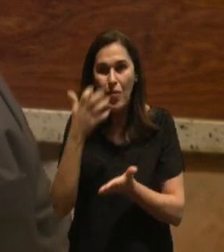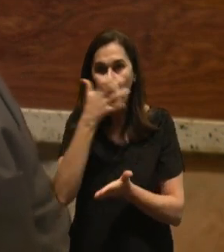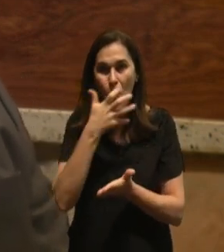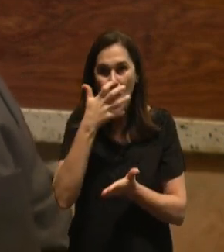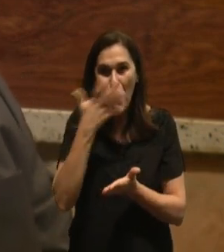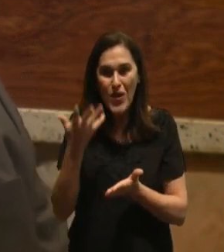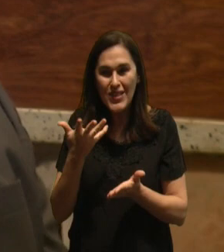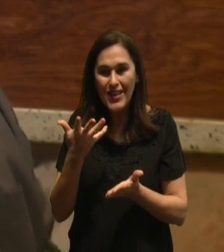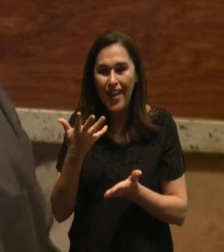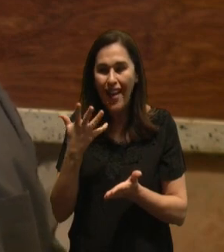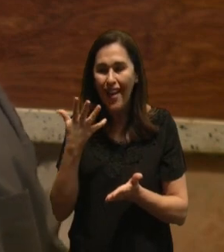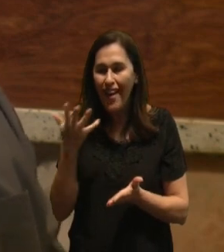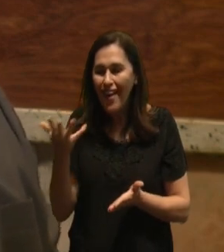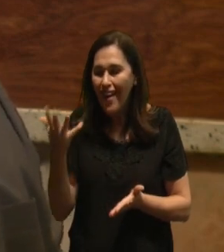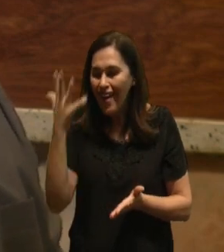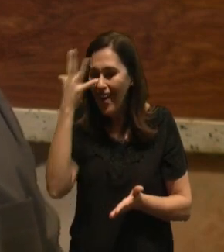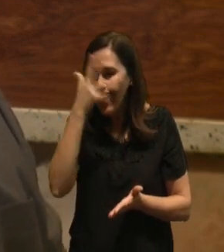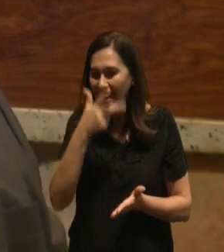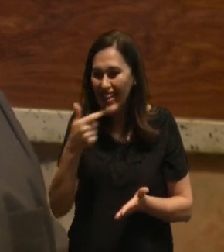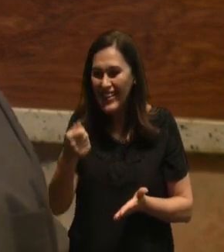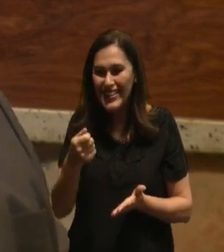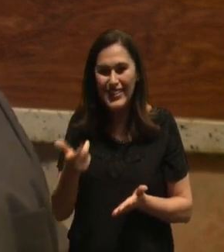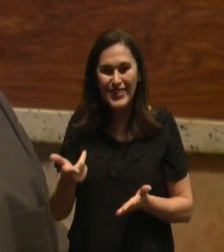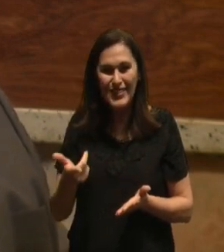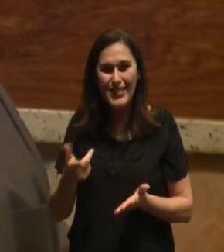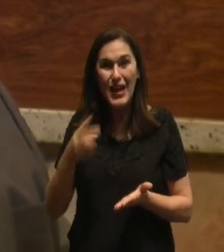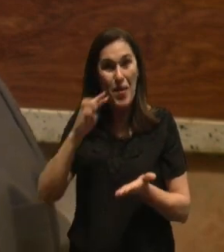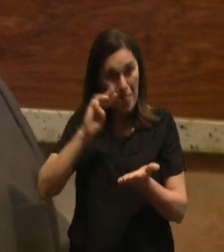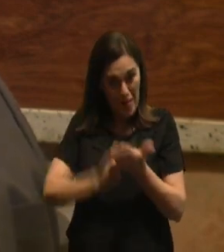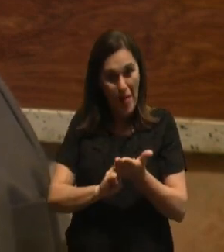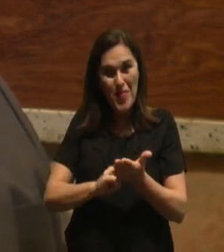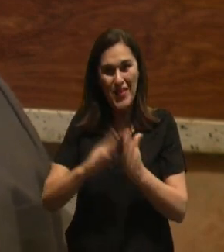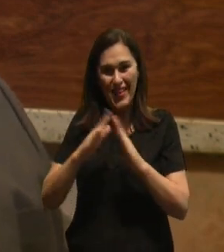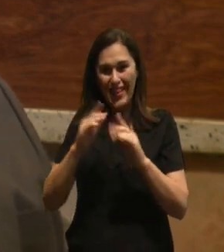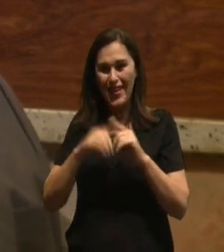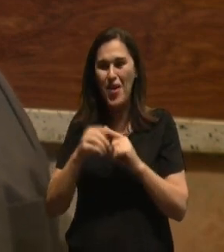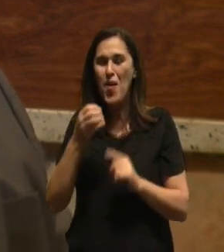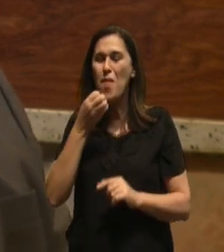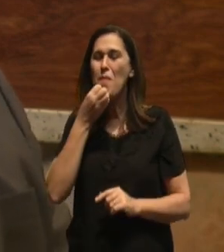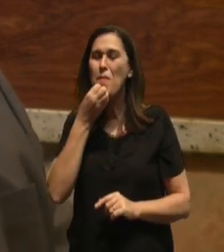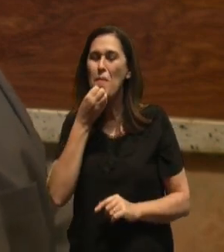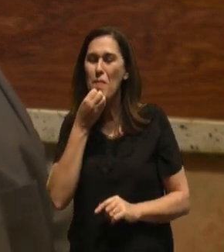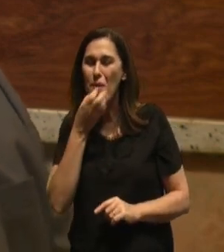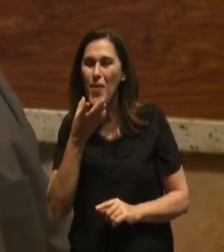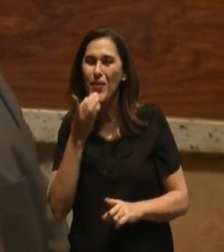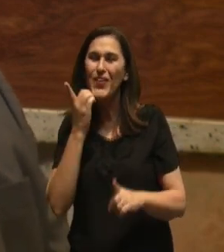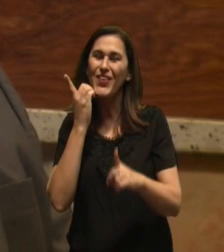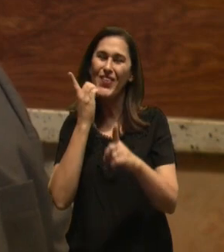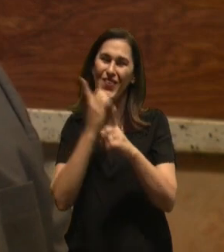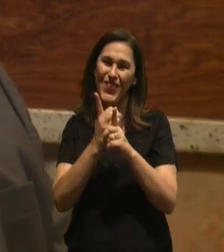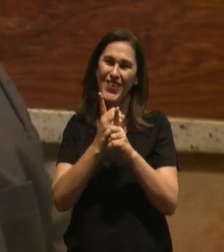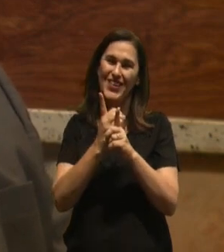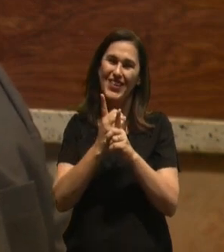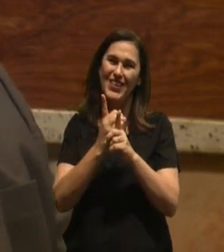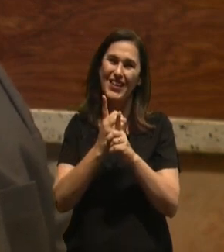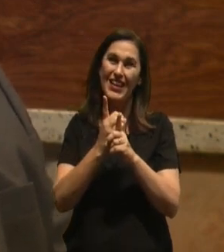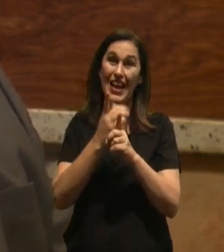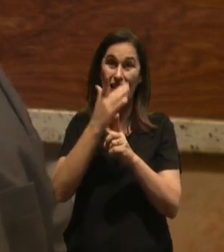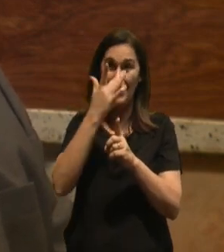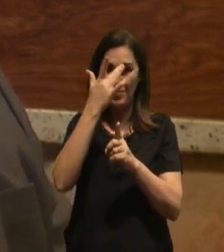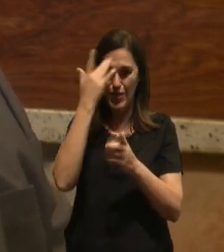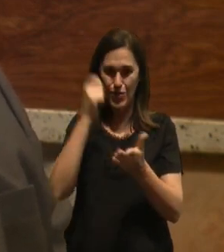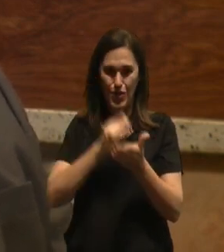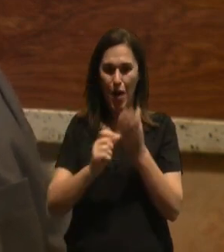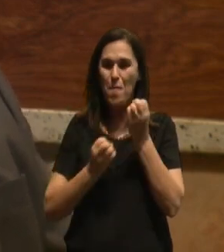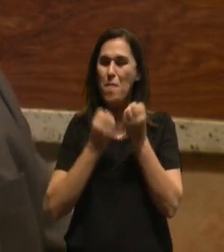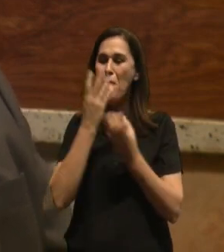música, desta linda letra, nosso querido irmão Werner Gaia. Como é bom quando a gente encontra o escritor, o